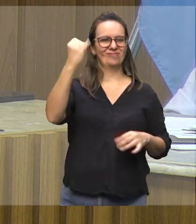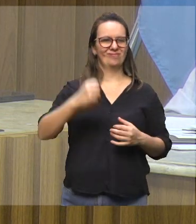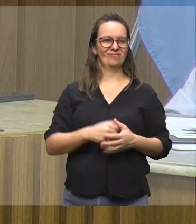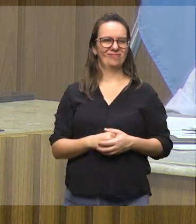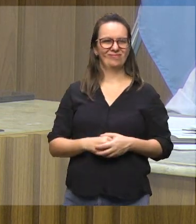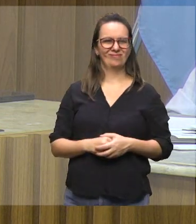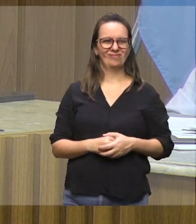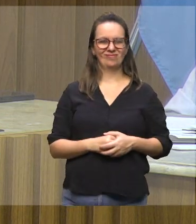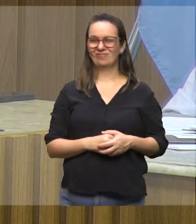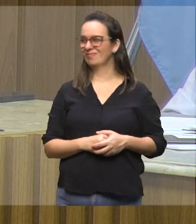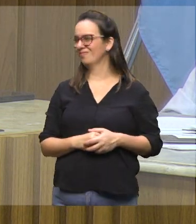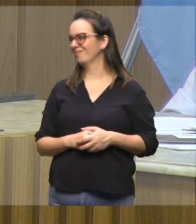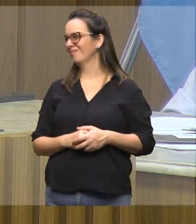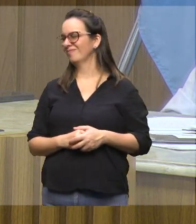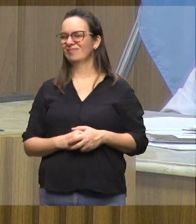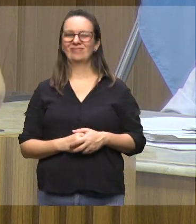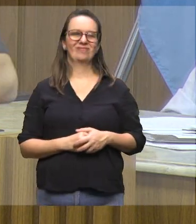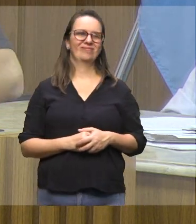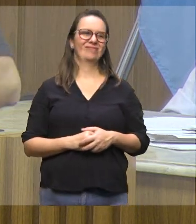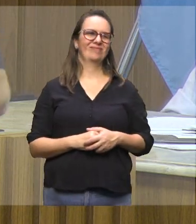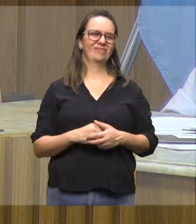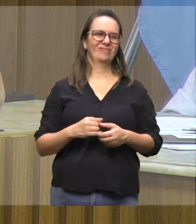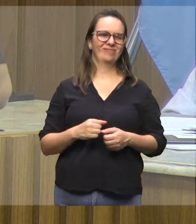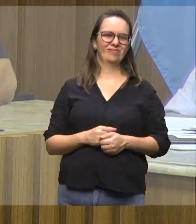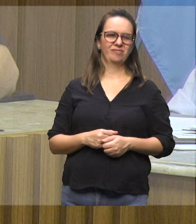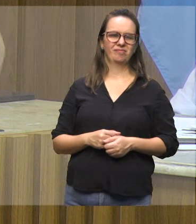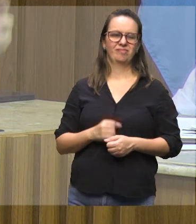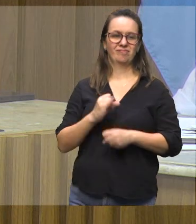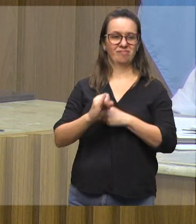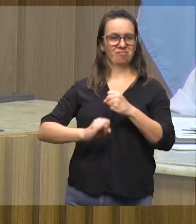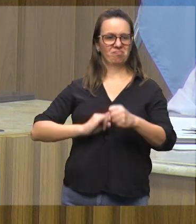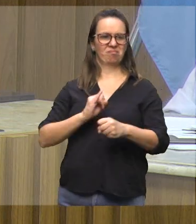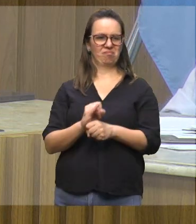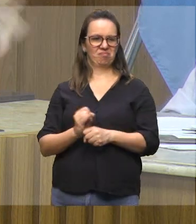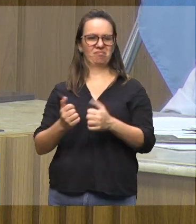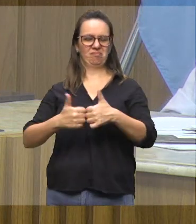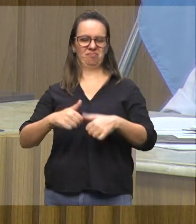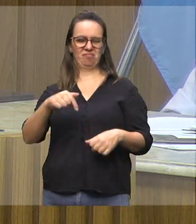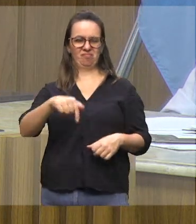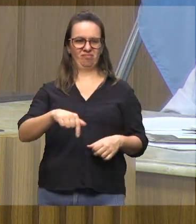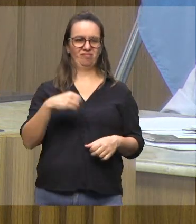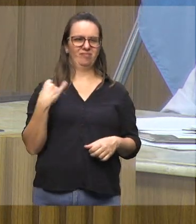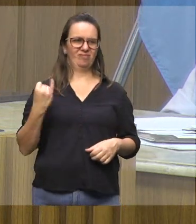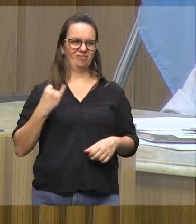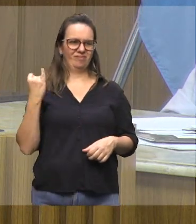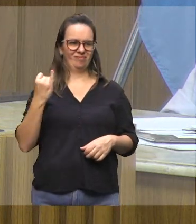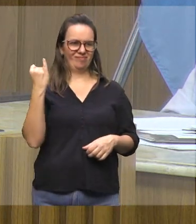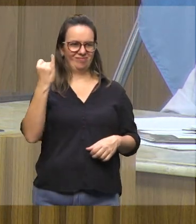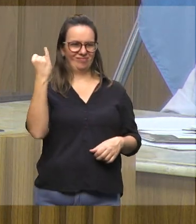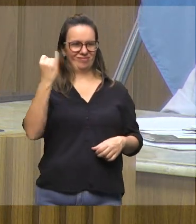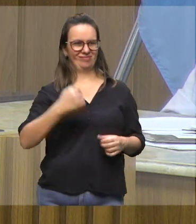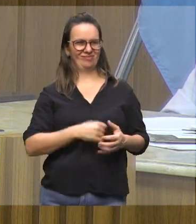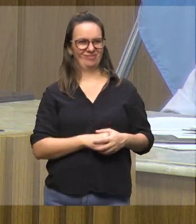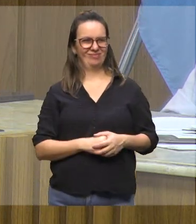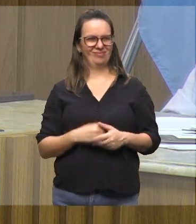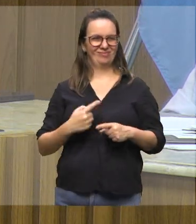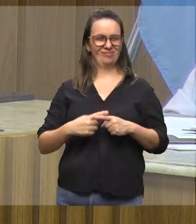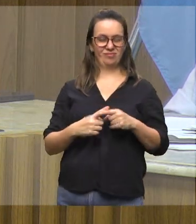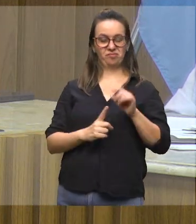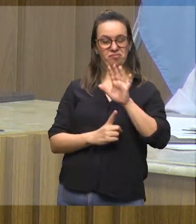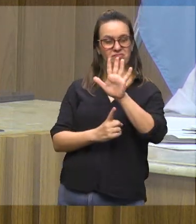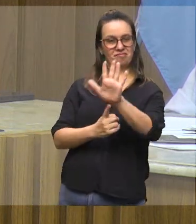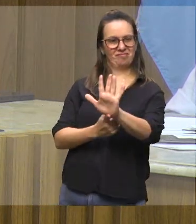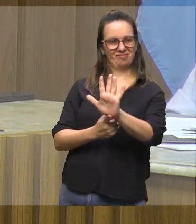Pessoal da informática estão aqui, são importantes. Às vezes, pessoas que não estão no dia a dia, no nosso convívio, não aparecem muito, mas estão